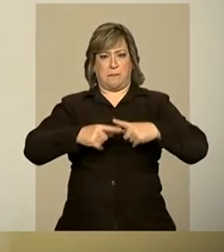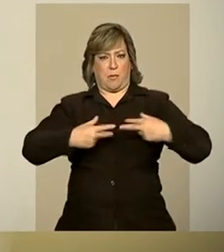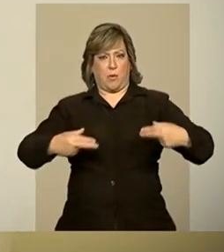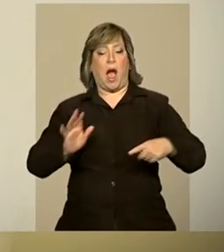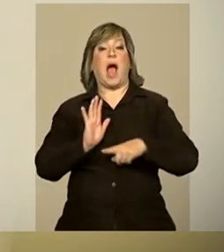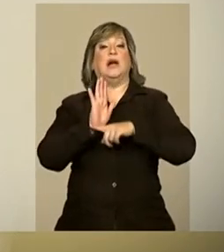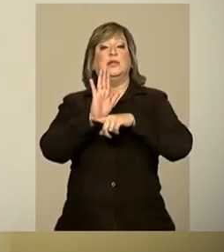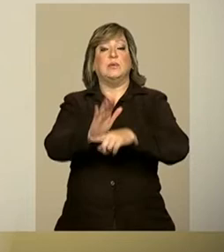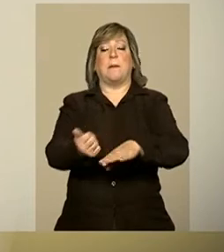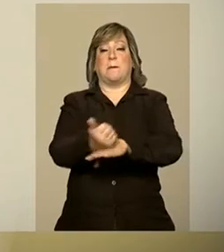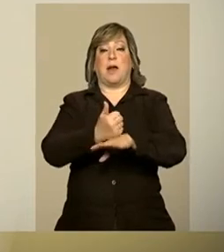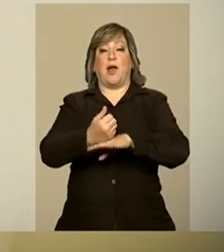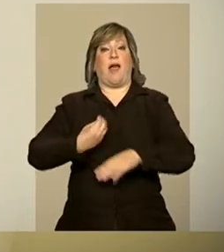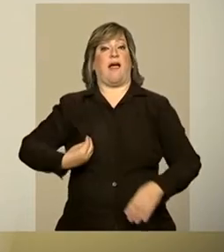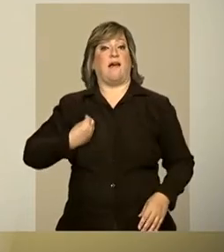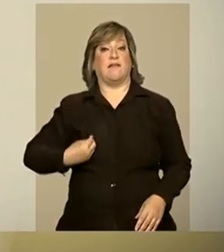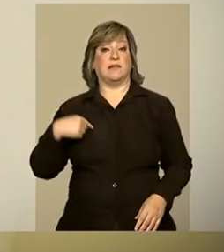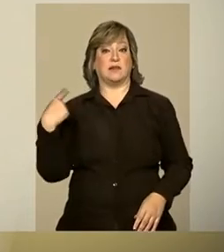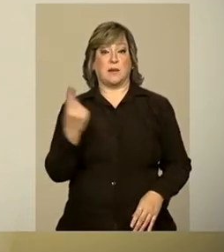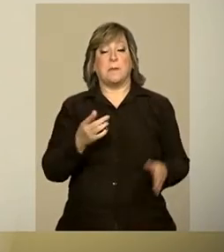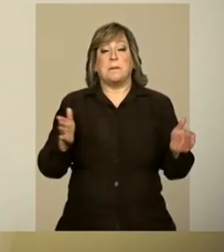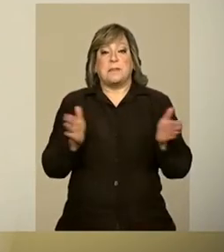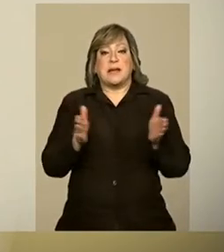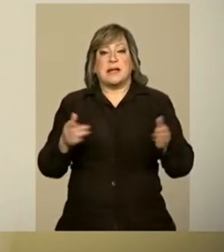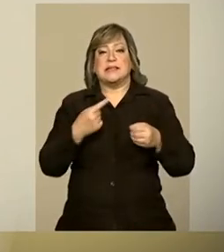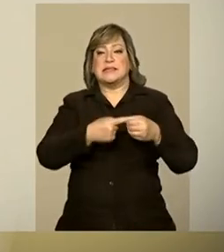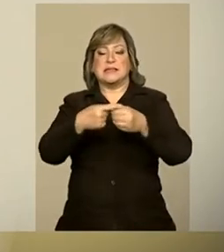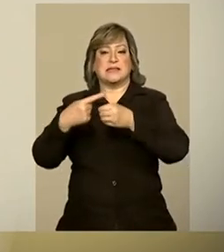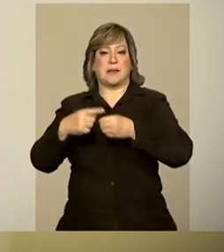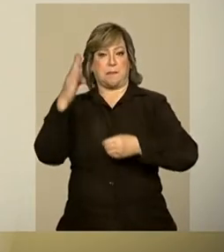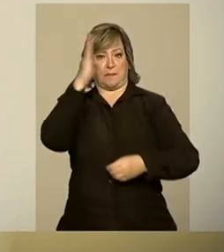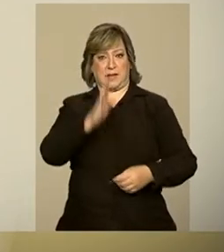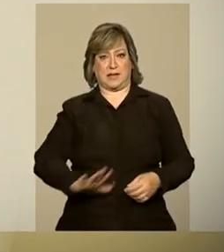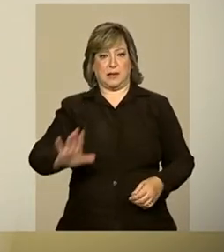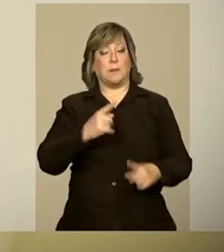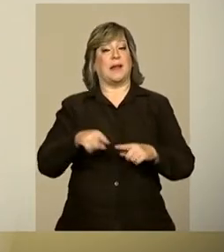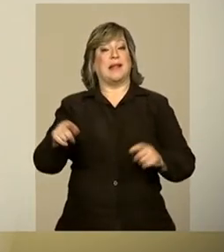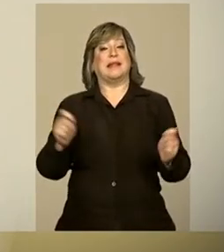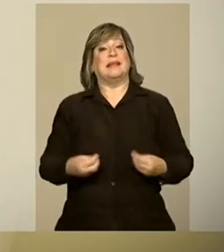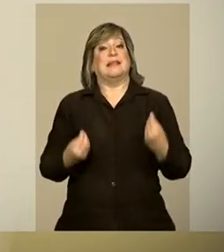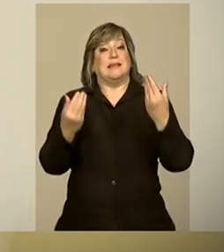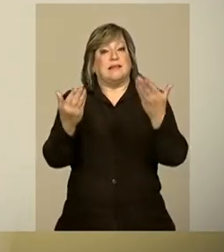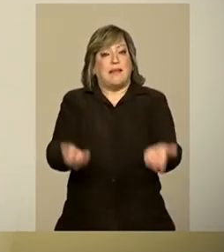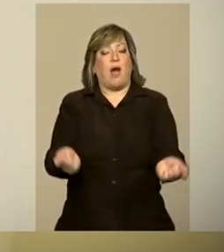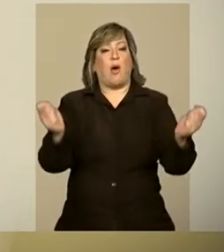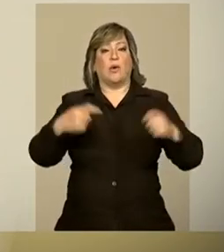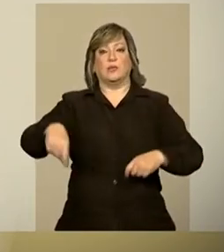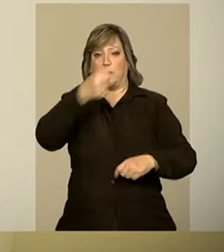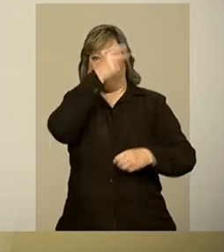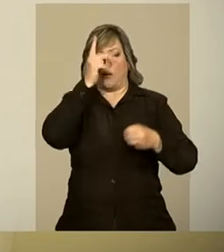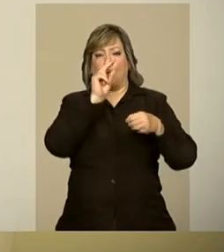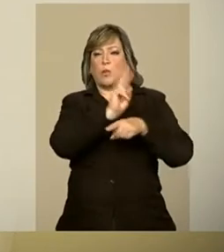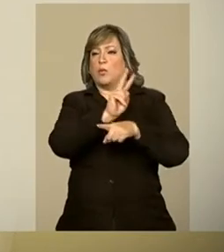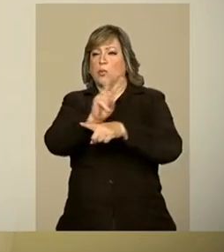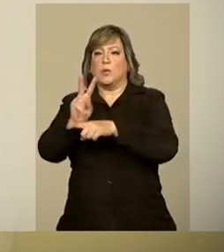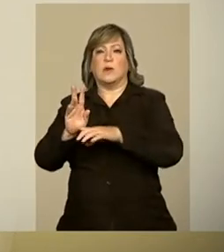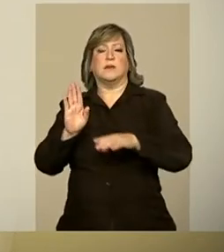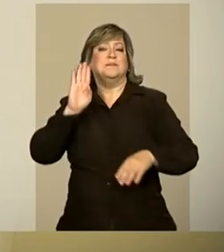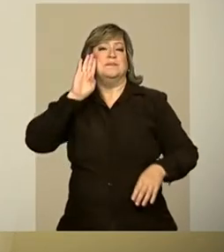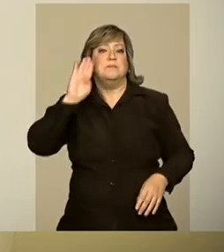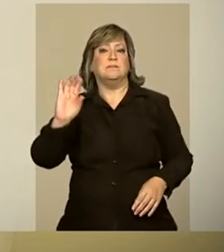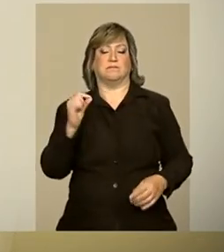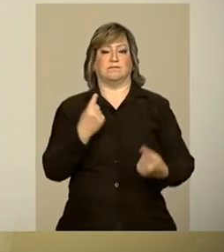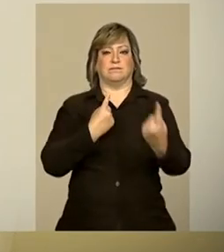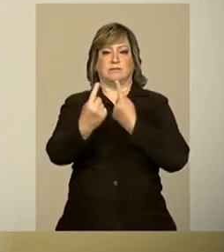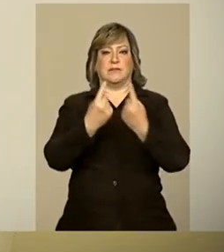melhorar a vida nas pequenas cidades do nosso país, porque elas dão condições aos prefeitos de cuidar, sobretudo, das